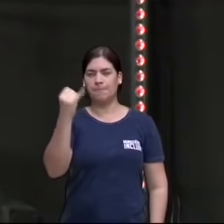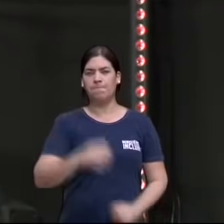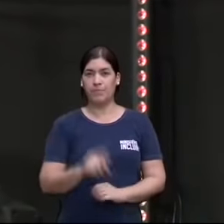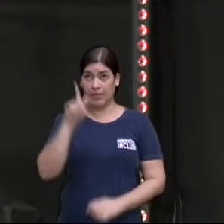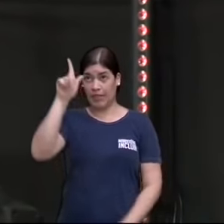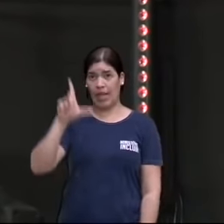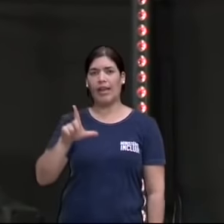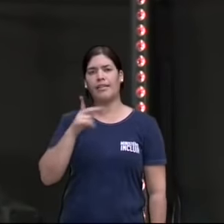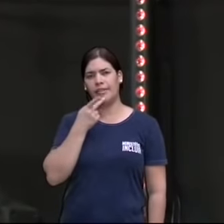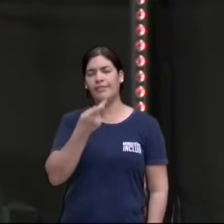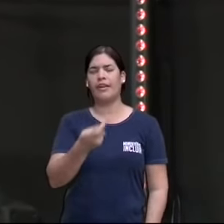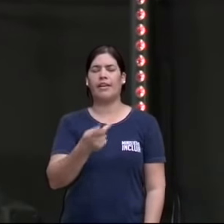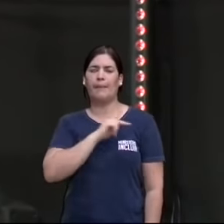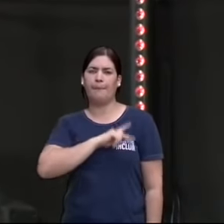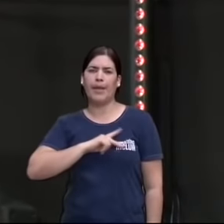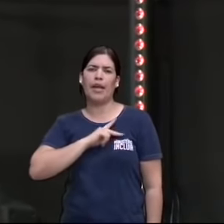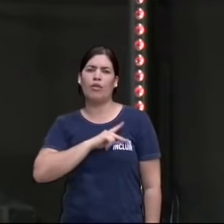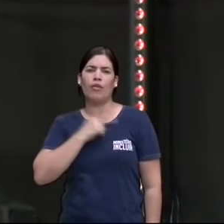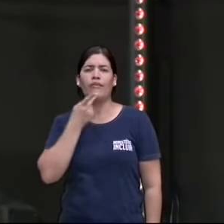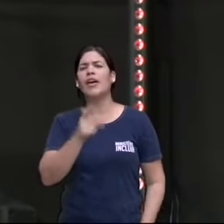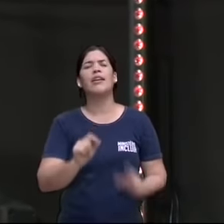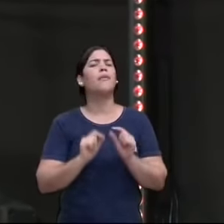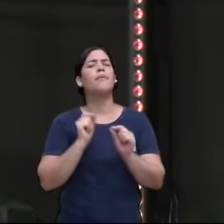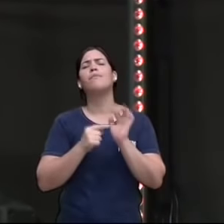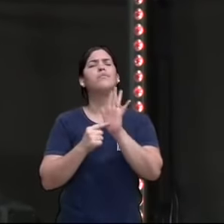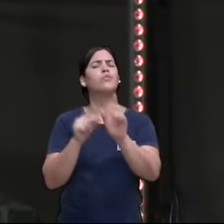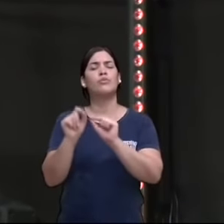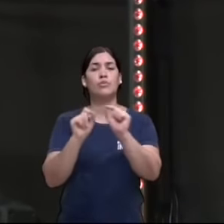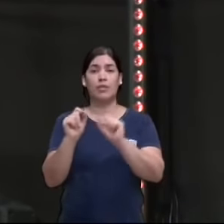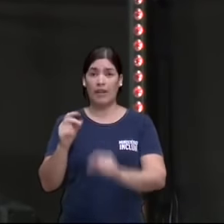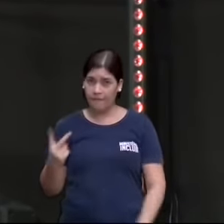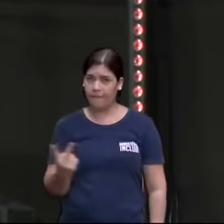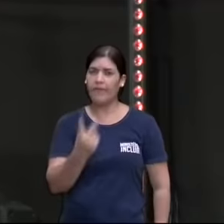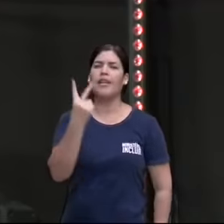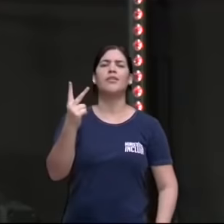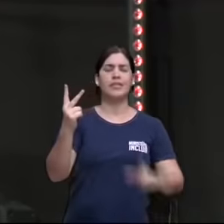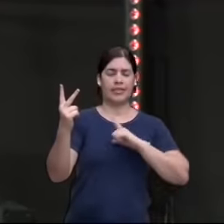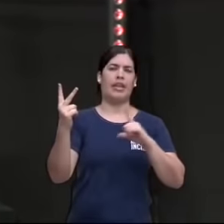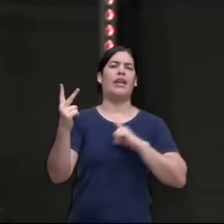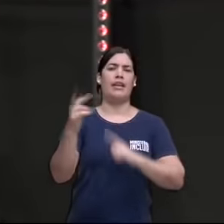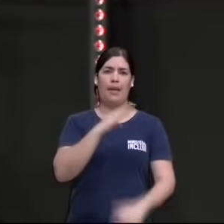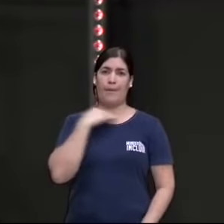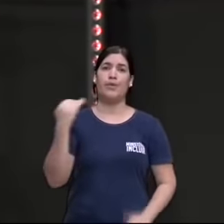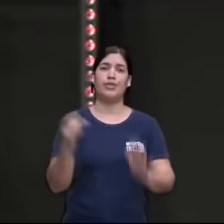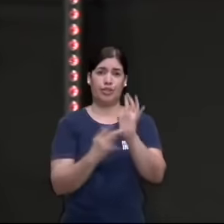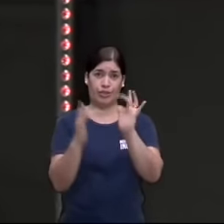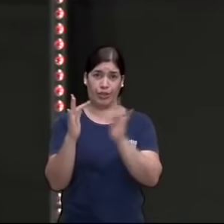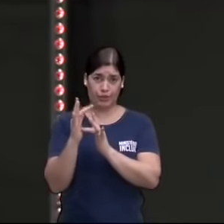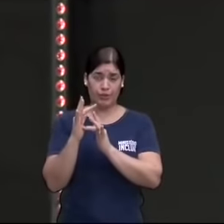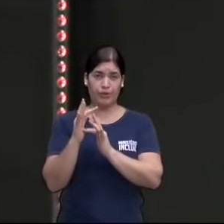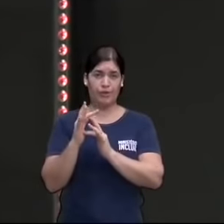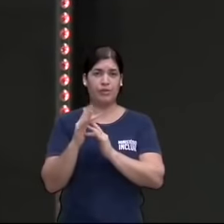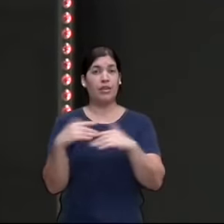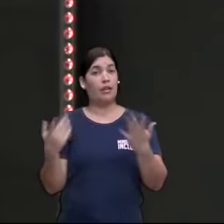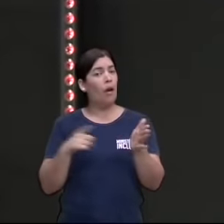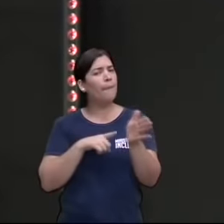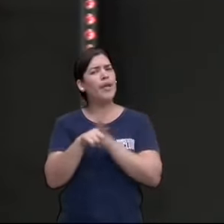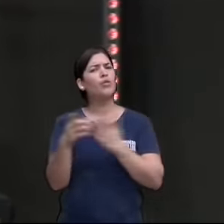Se ele se entregou por mim, e Paulo está valorizando isso, tem valor a morte de Jesus. A pergunta de hoje é